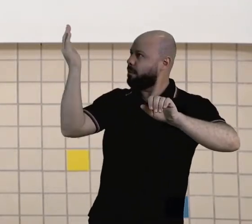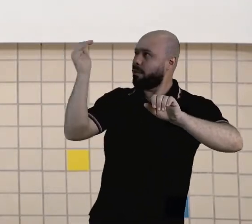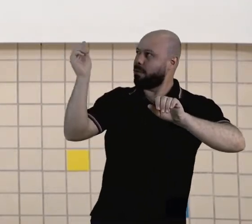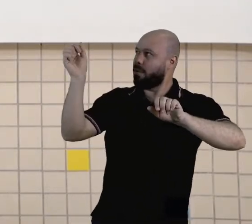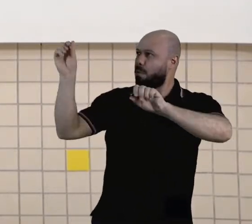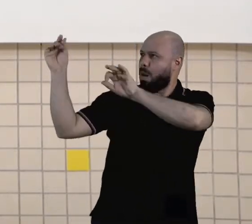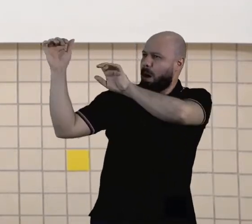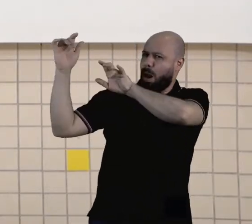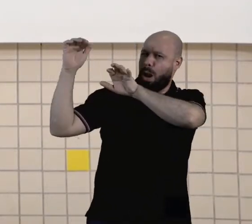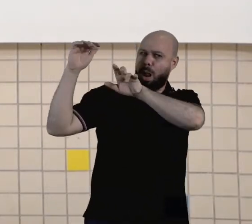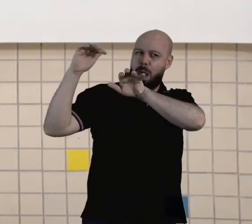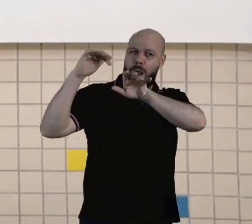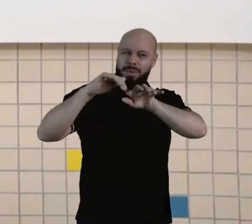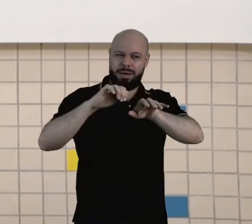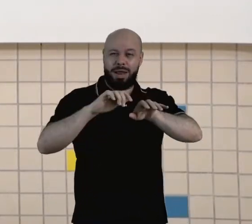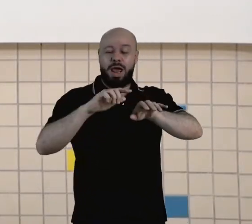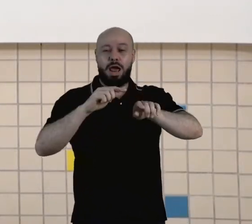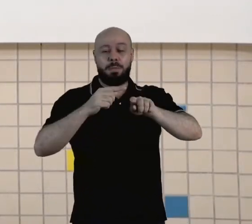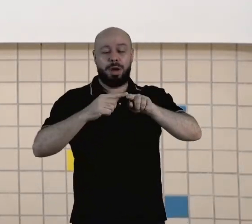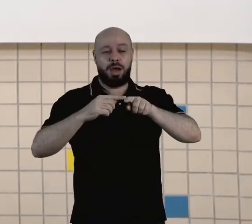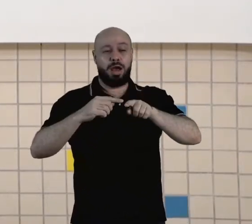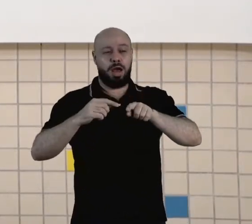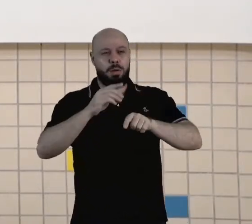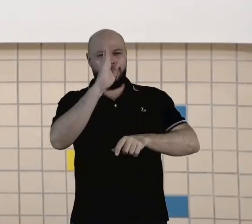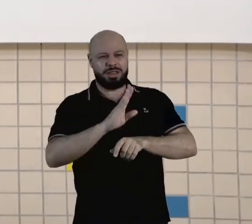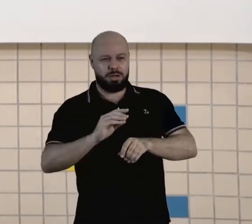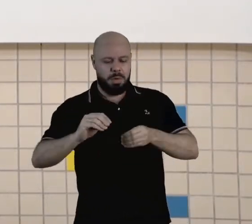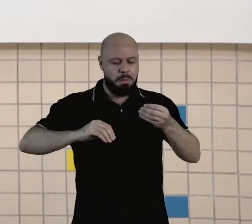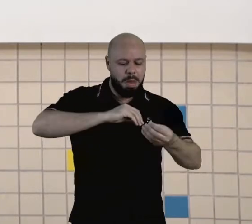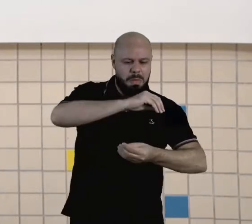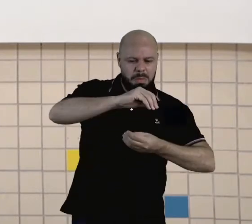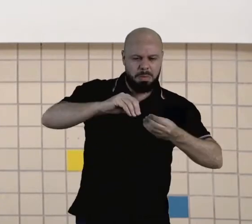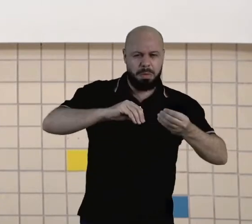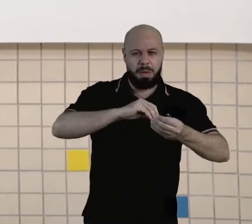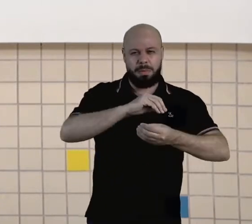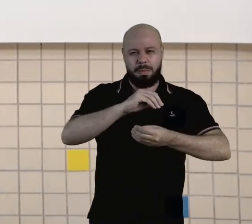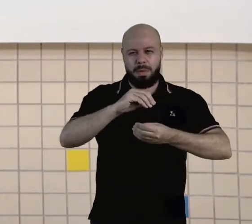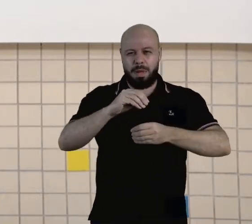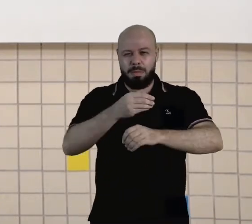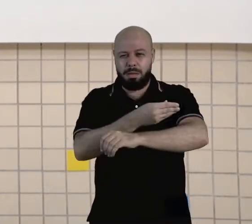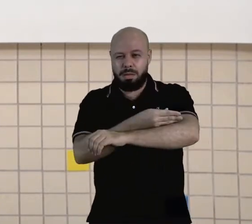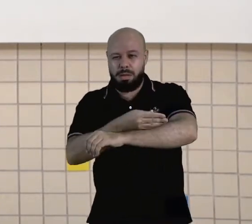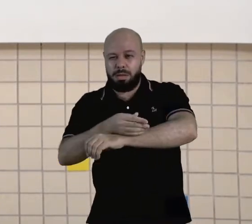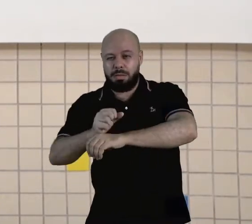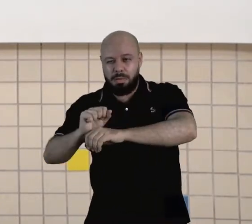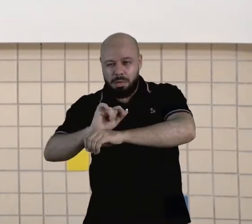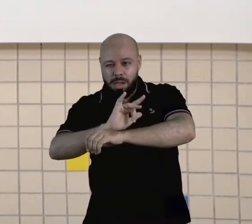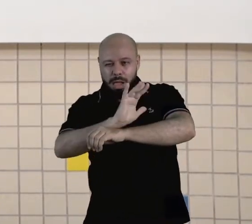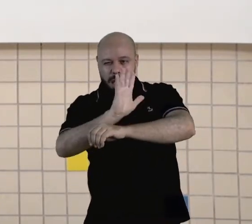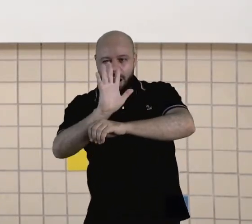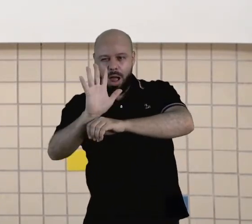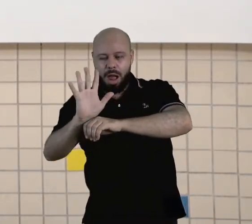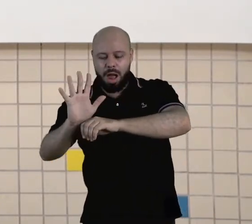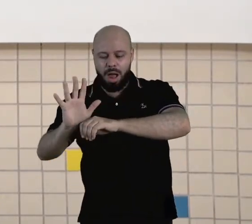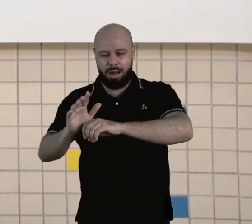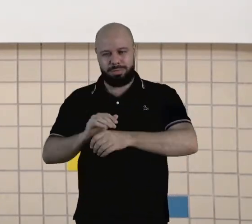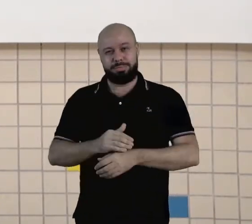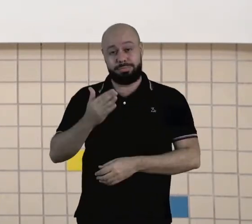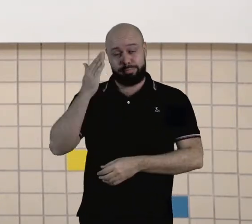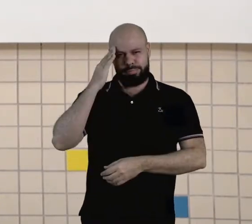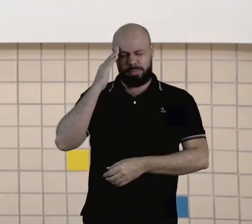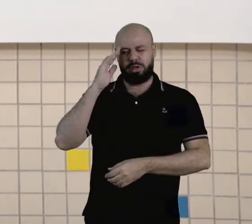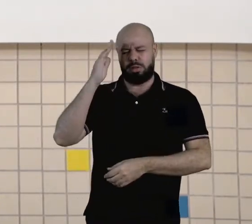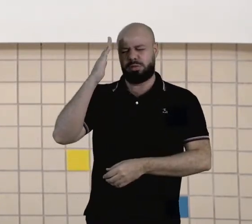não ficasse tão miscigenado. Vocês já devem ter ouvido em outros tempos